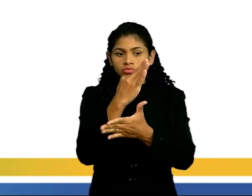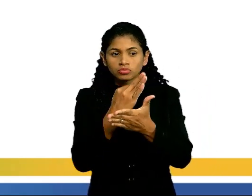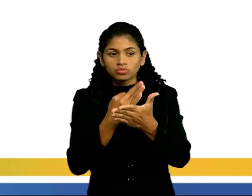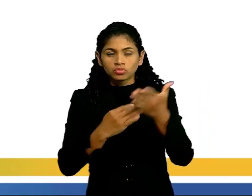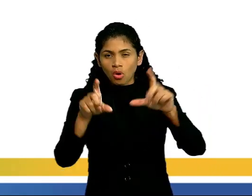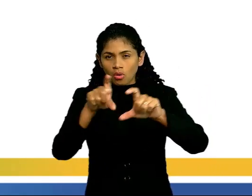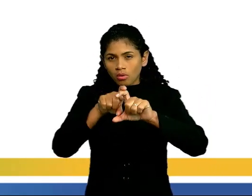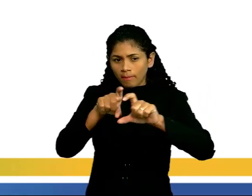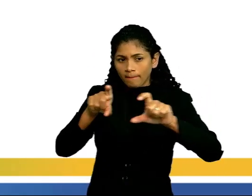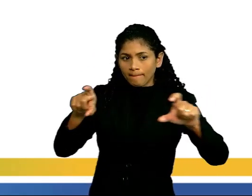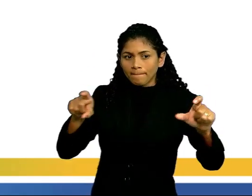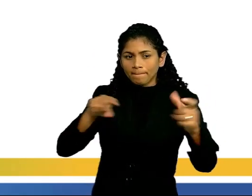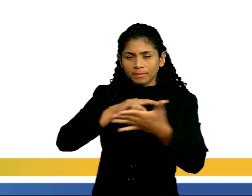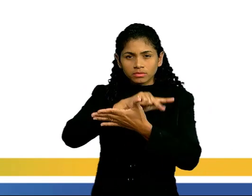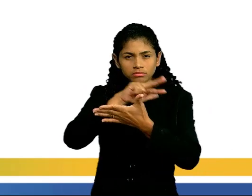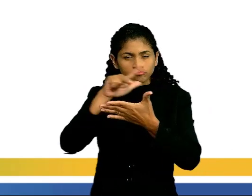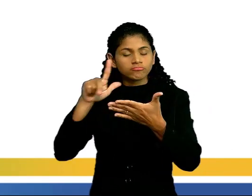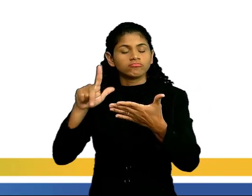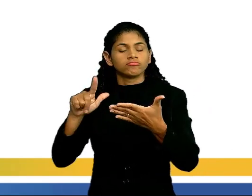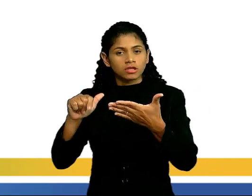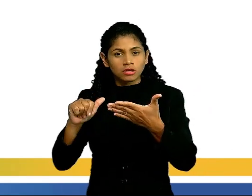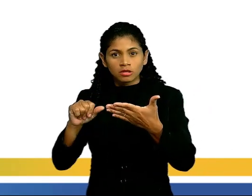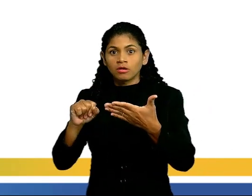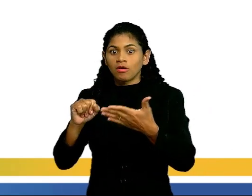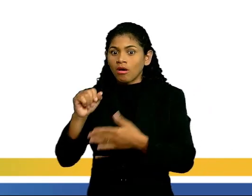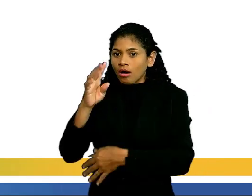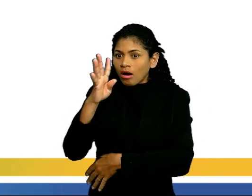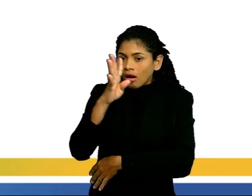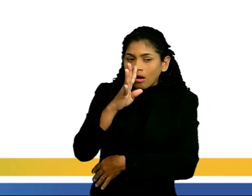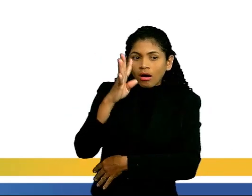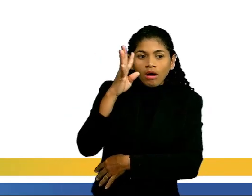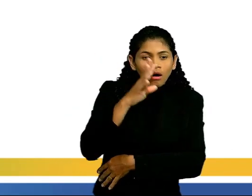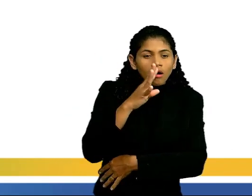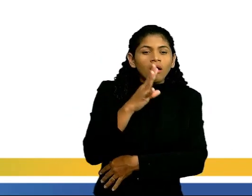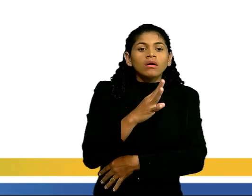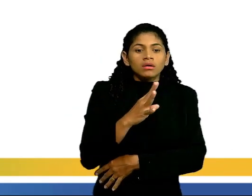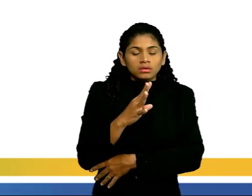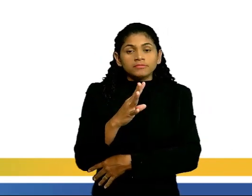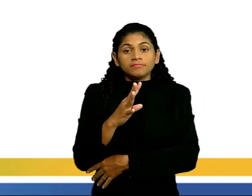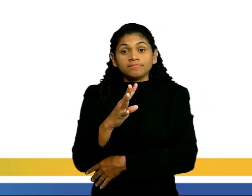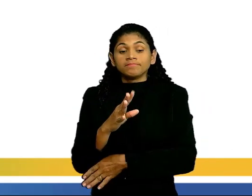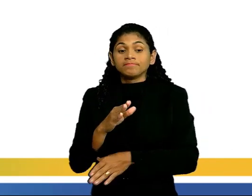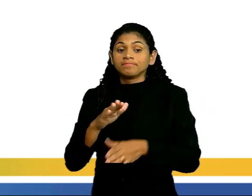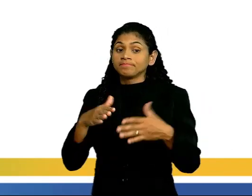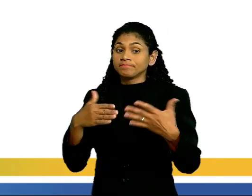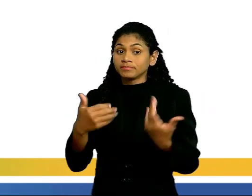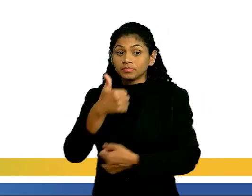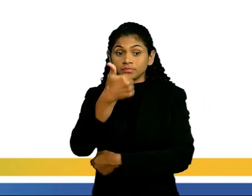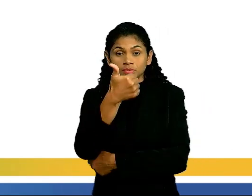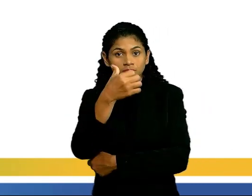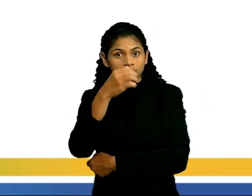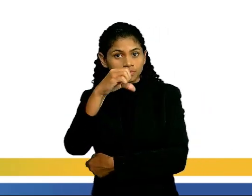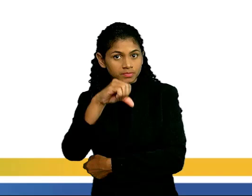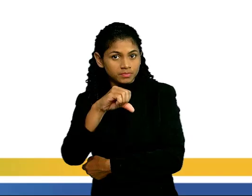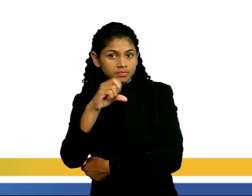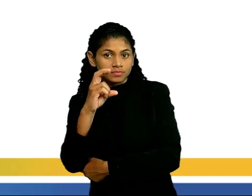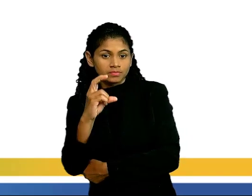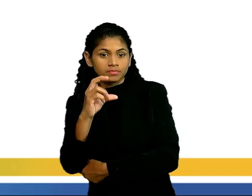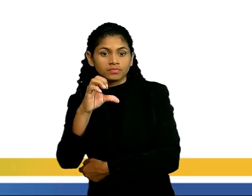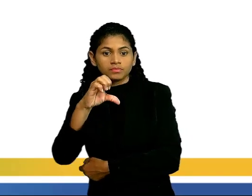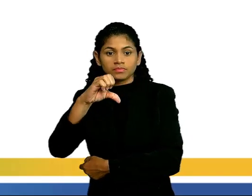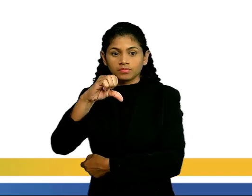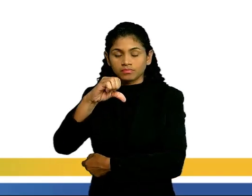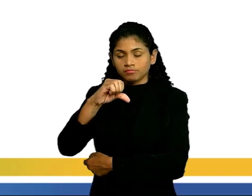completa direitinho, com todas as partes aí que compõem, tá? E em 1959, a revista